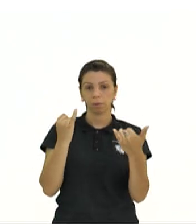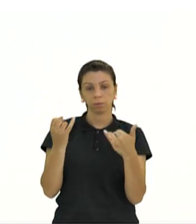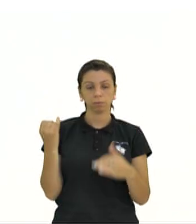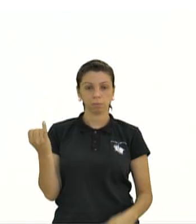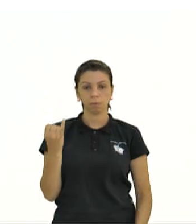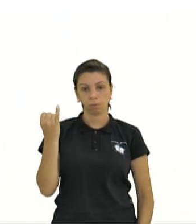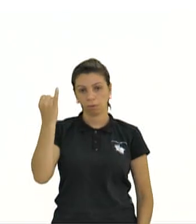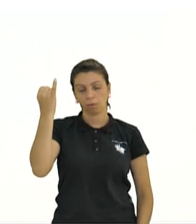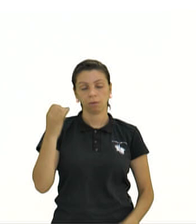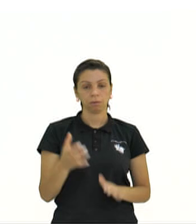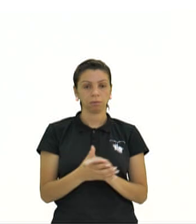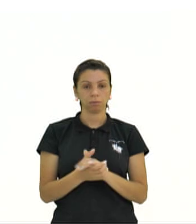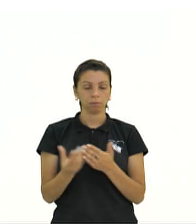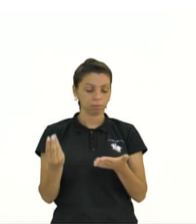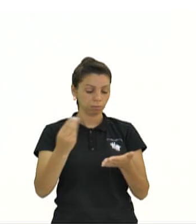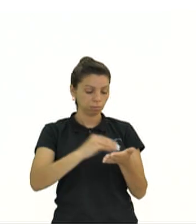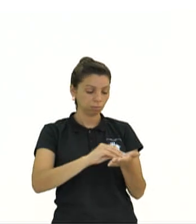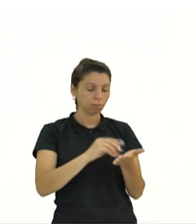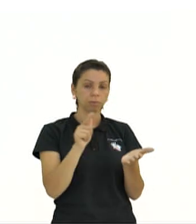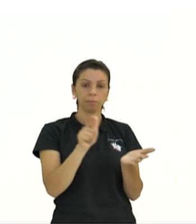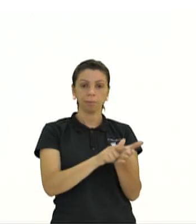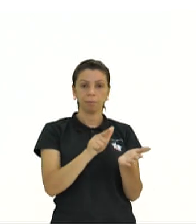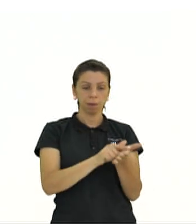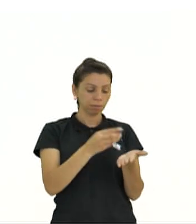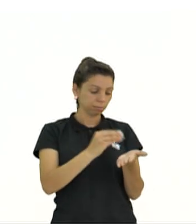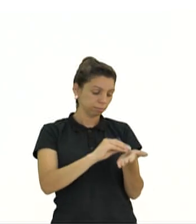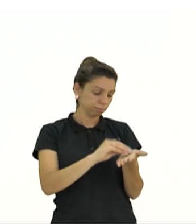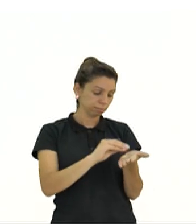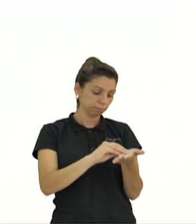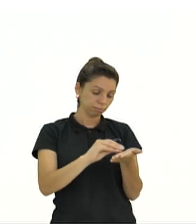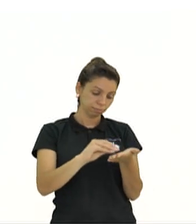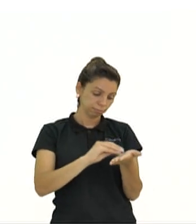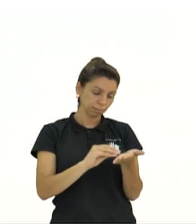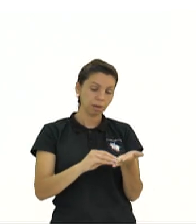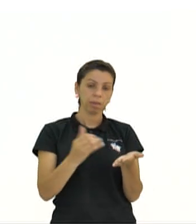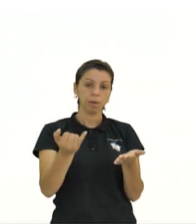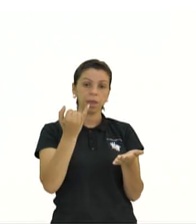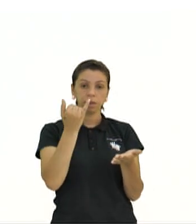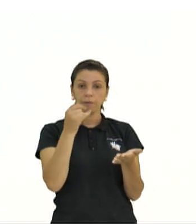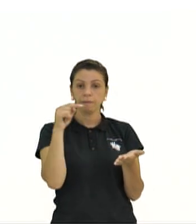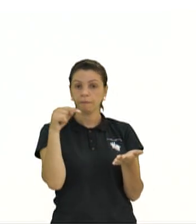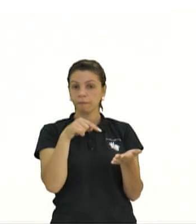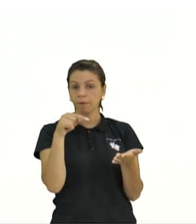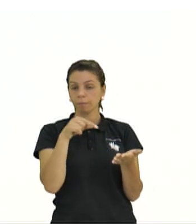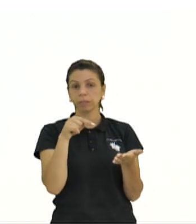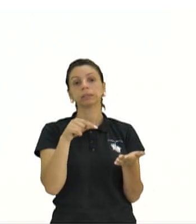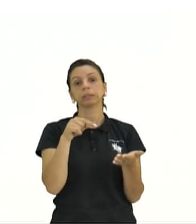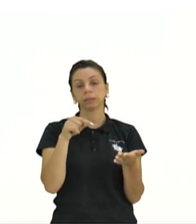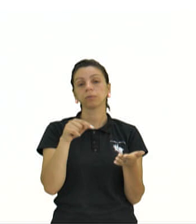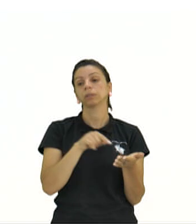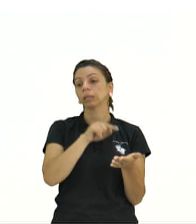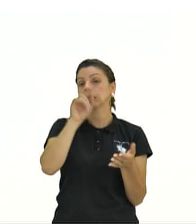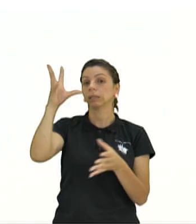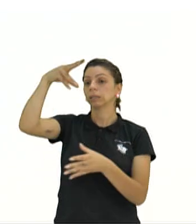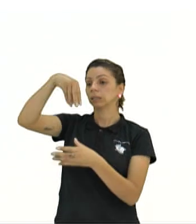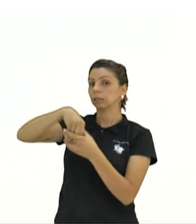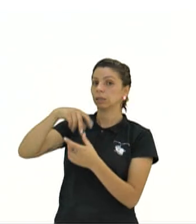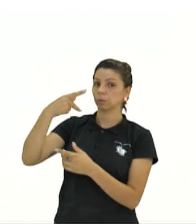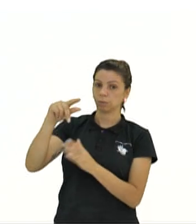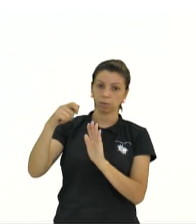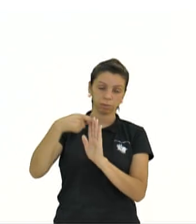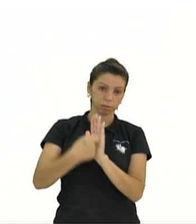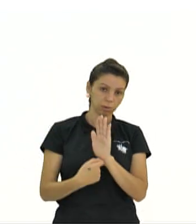importante. Anote tudo em uma folha antes de escrever o verbete. Essas informações farão parte do seu texto. Então, veja bem,